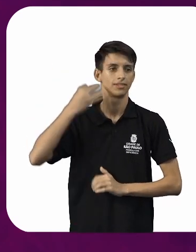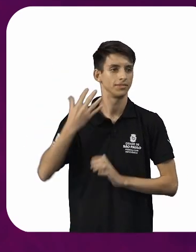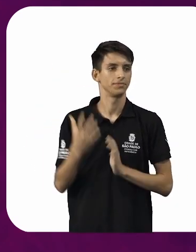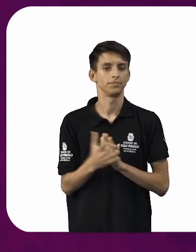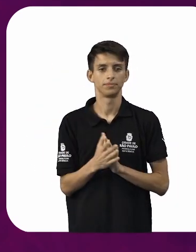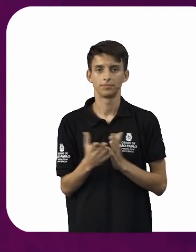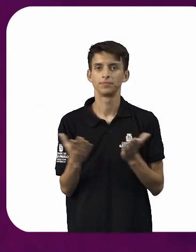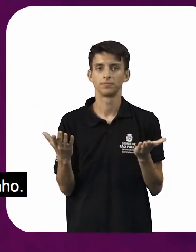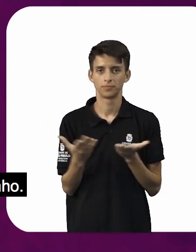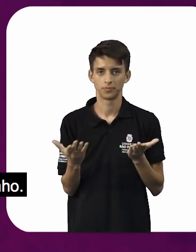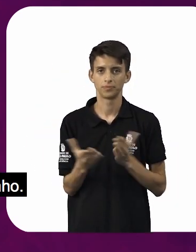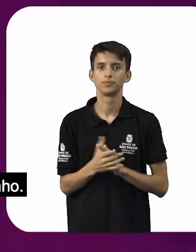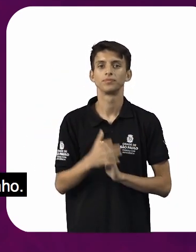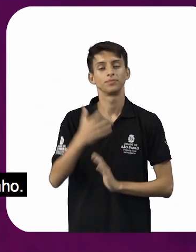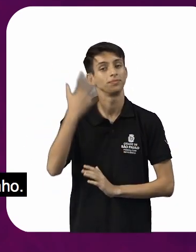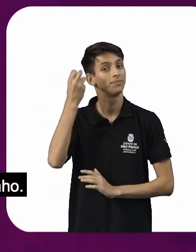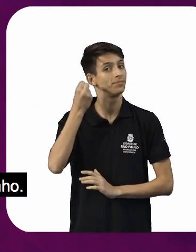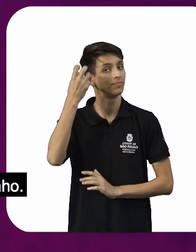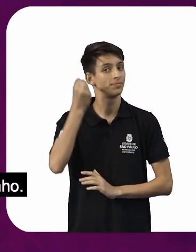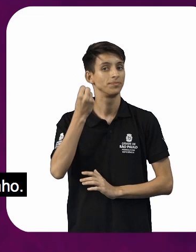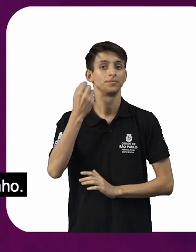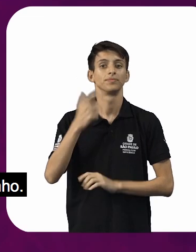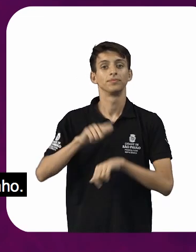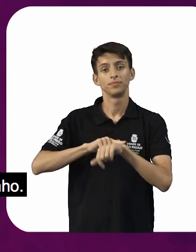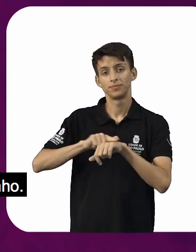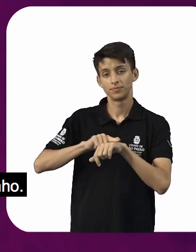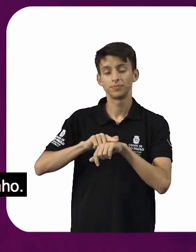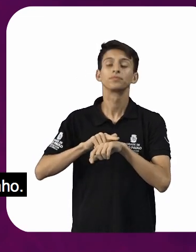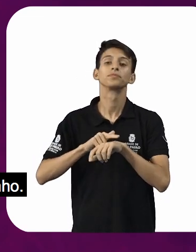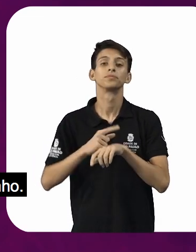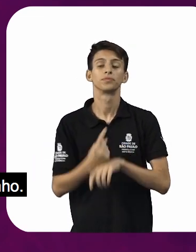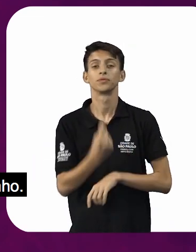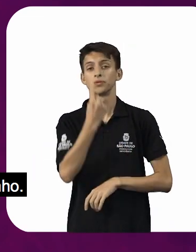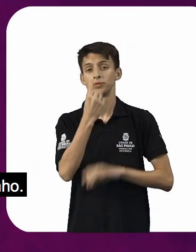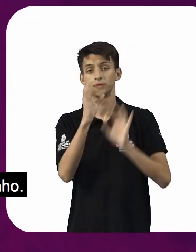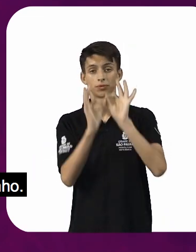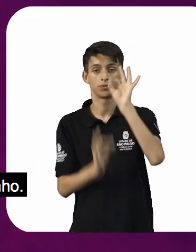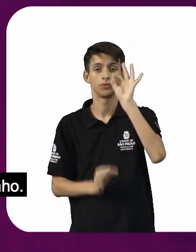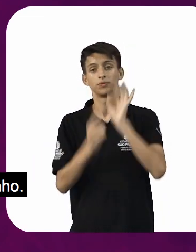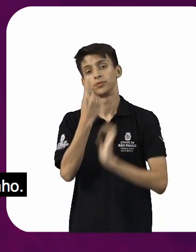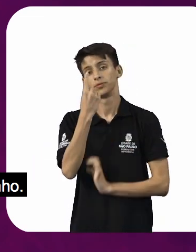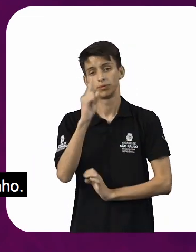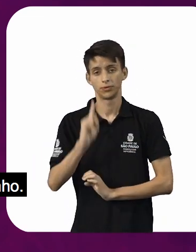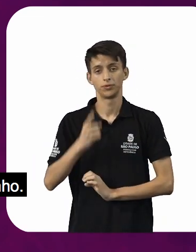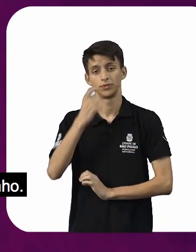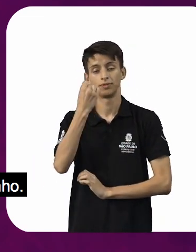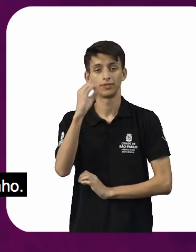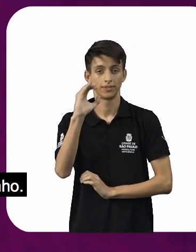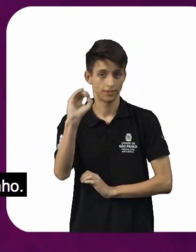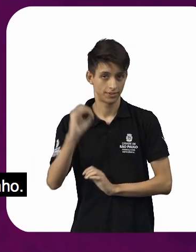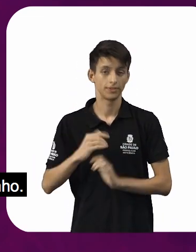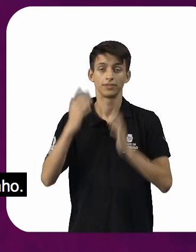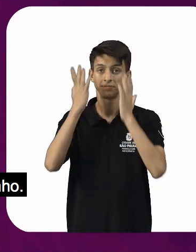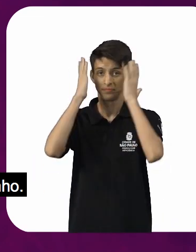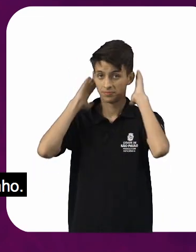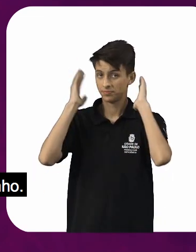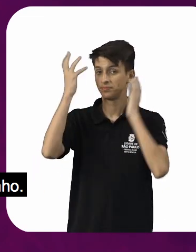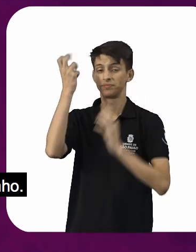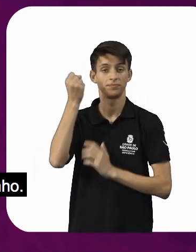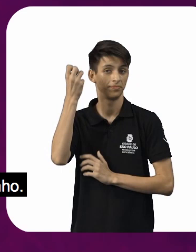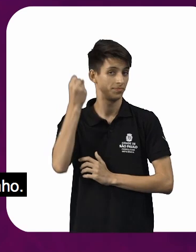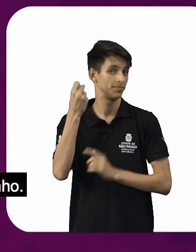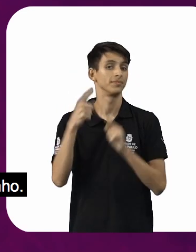audiodescrição. Eu sou branco, tenho 1,80 m, olhos castanhos, cabelos